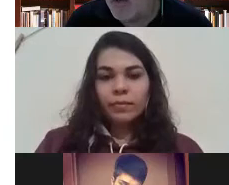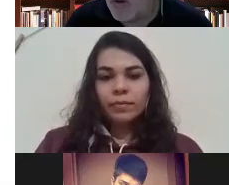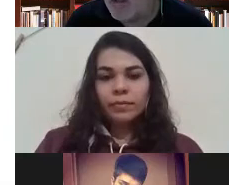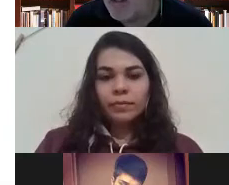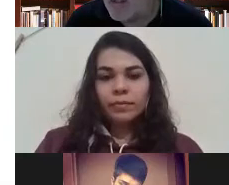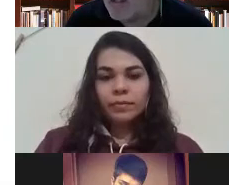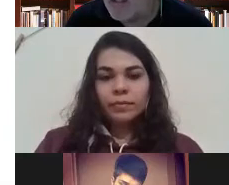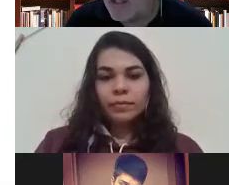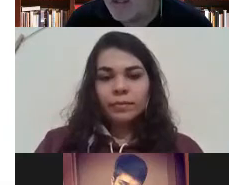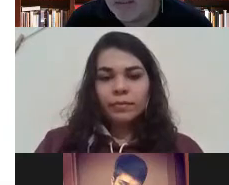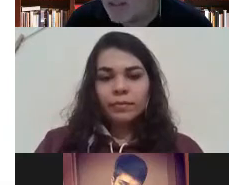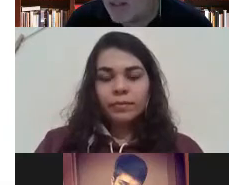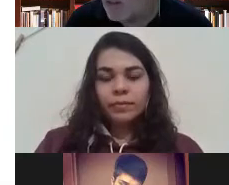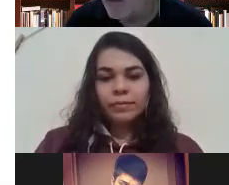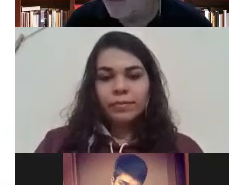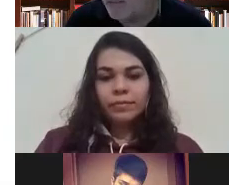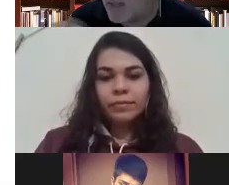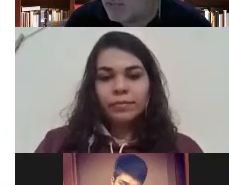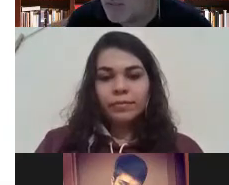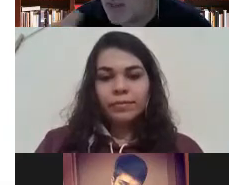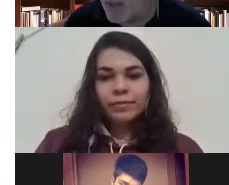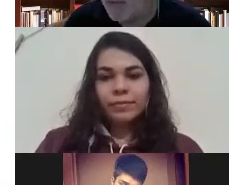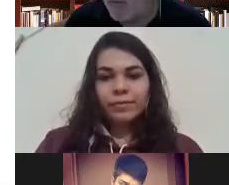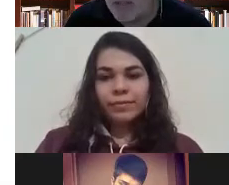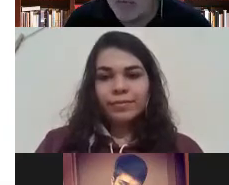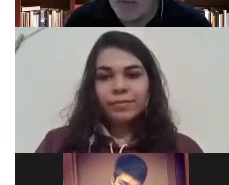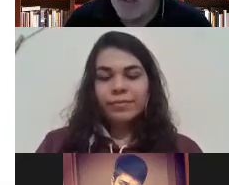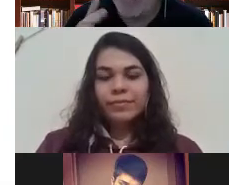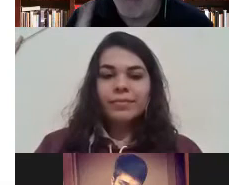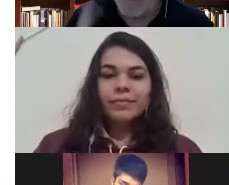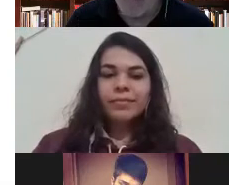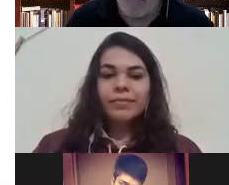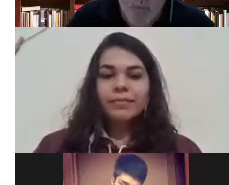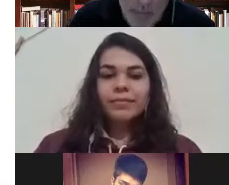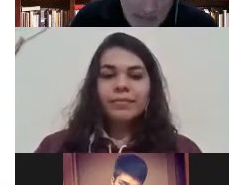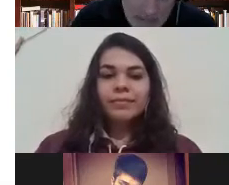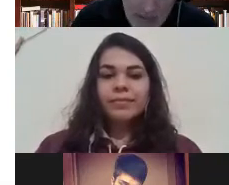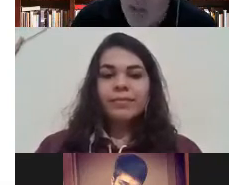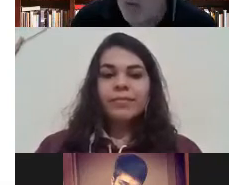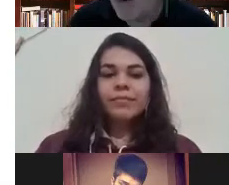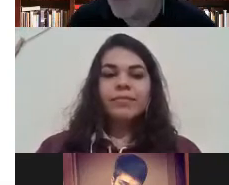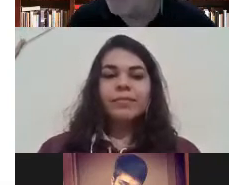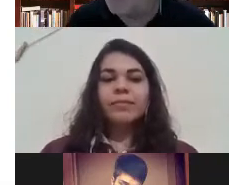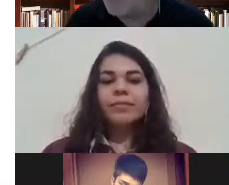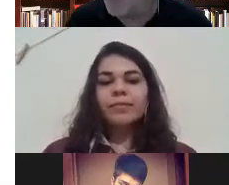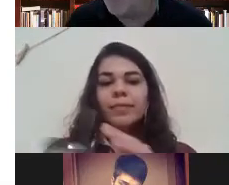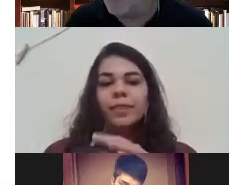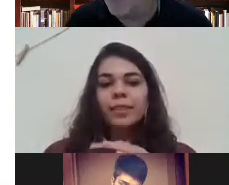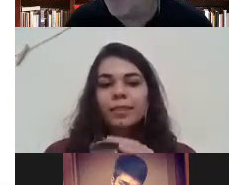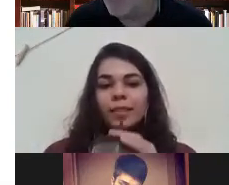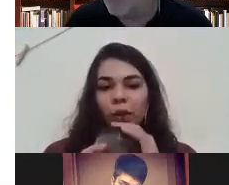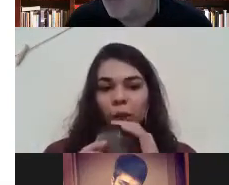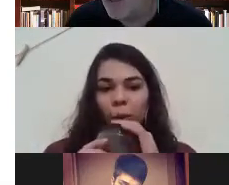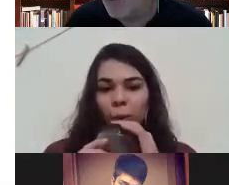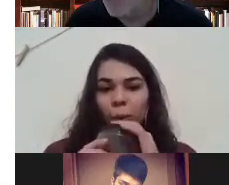aço inox 316, não dá certo não. Passa um tempo aí vai furar tudo. Tem que ser aço duplex. Duplex tem esse nome porque ele